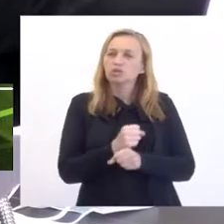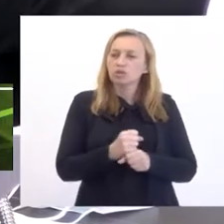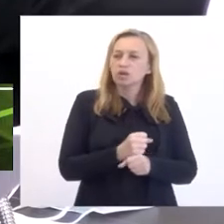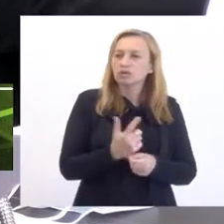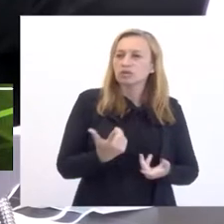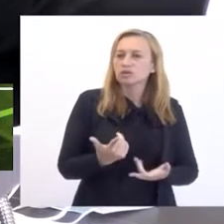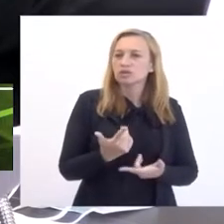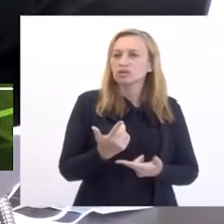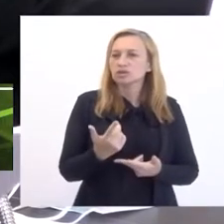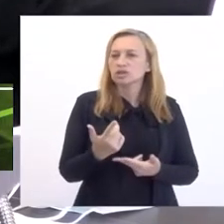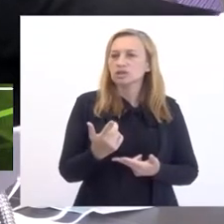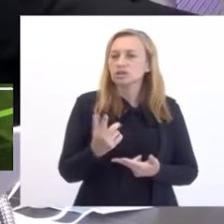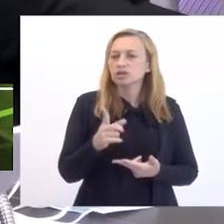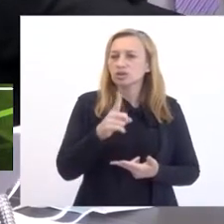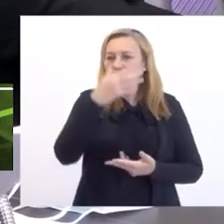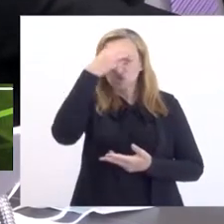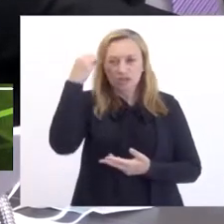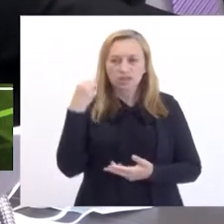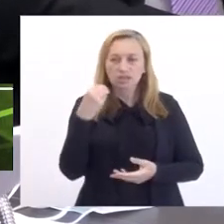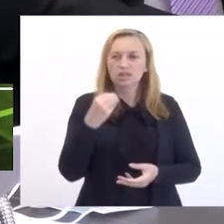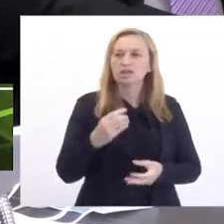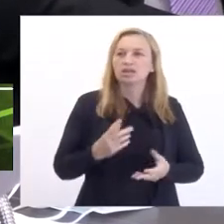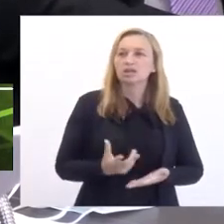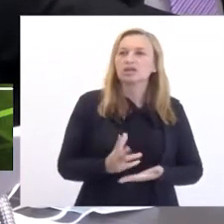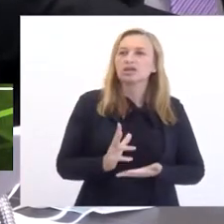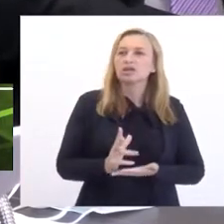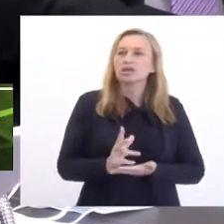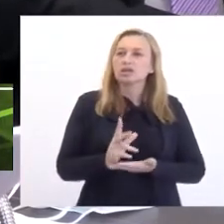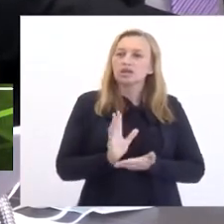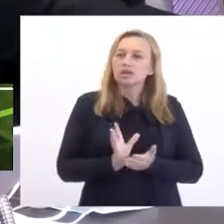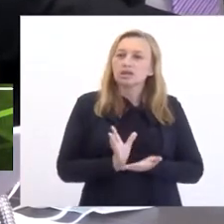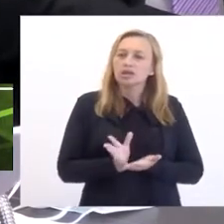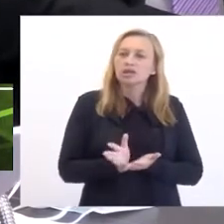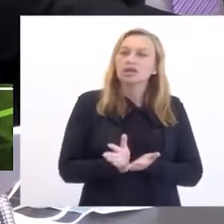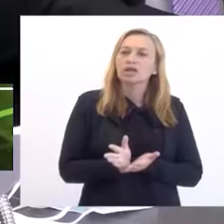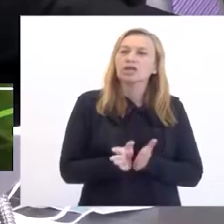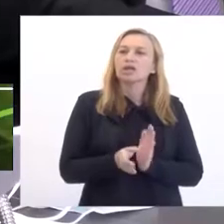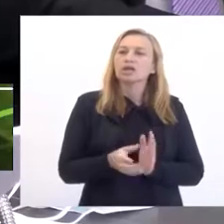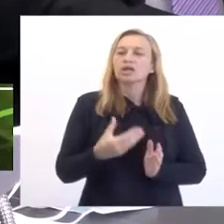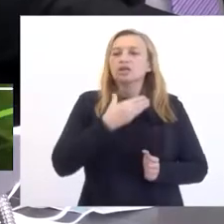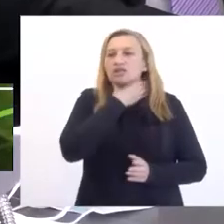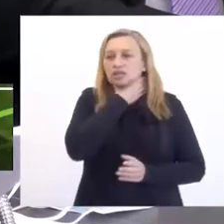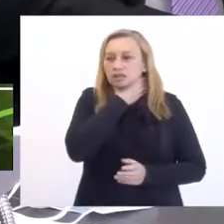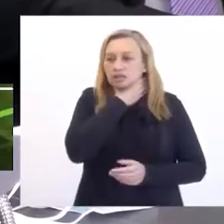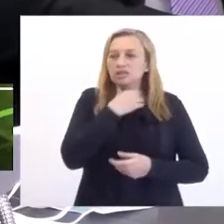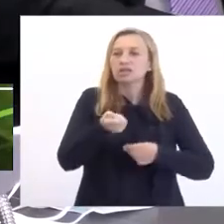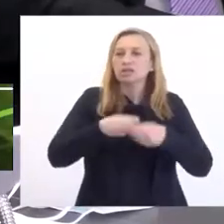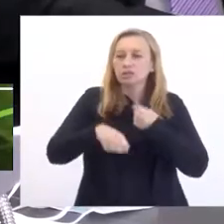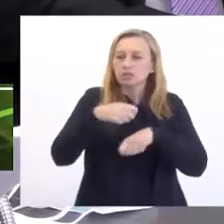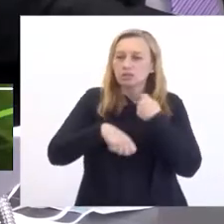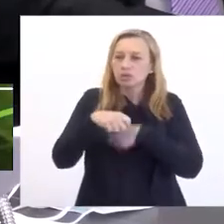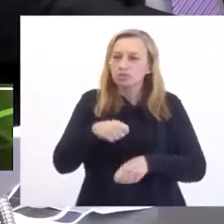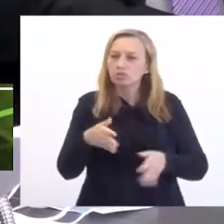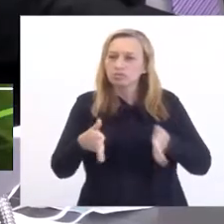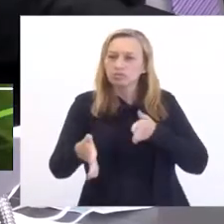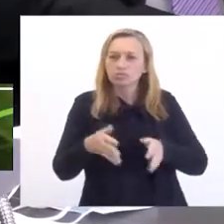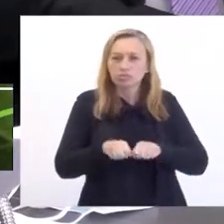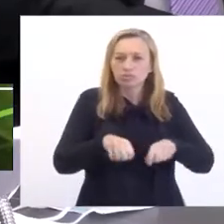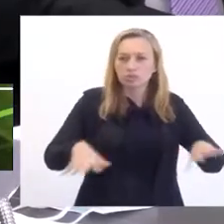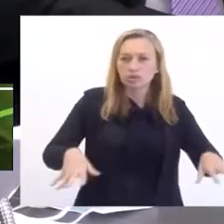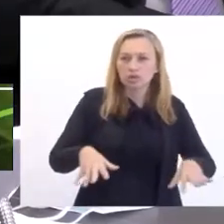excepcionais inerentes do regime de recuperação fiscal, a grave crise econômica decorrente da pandemia